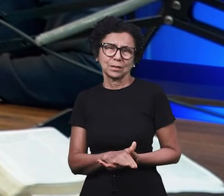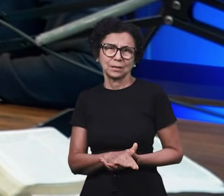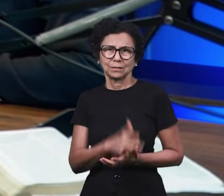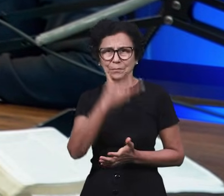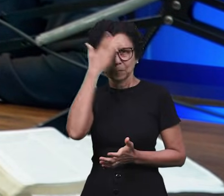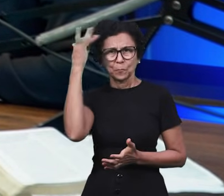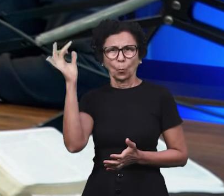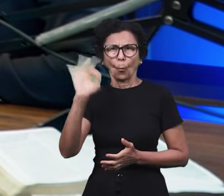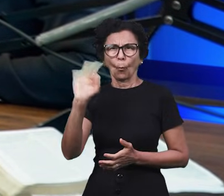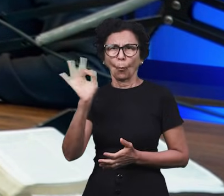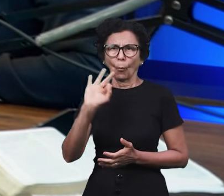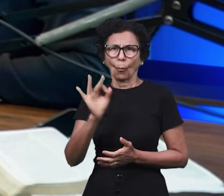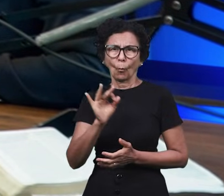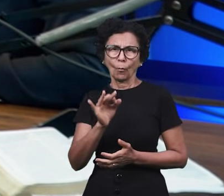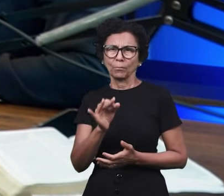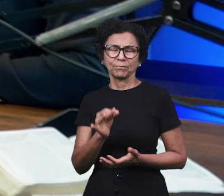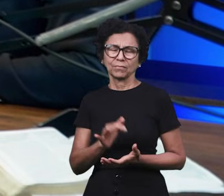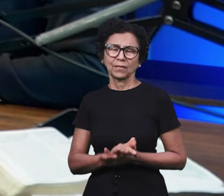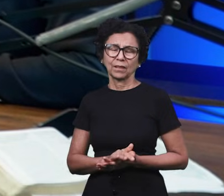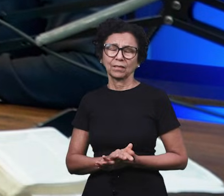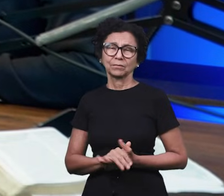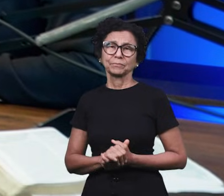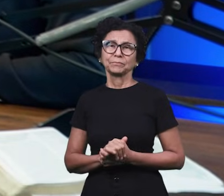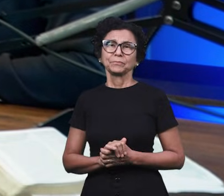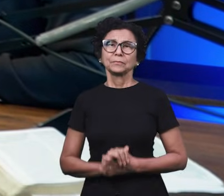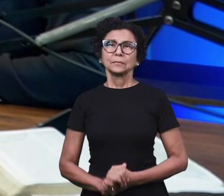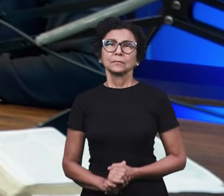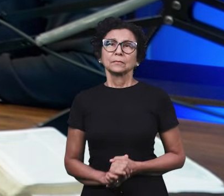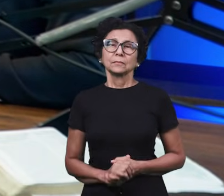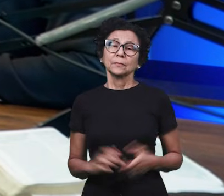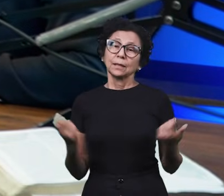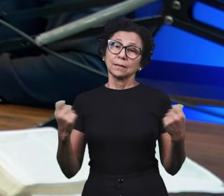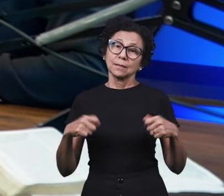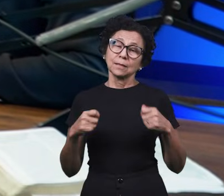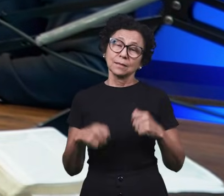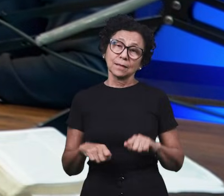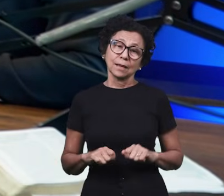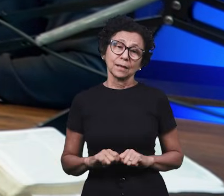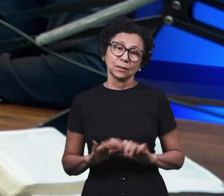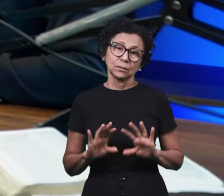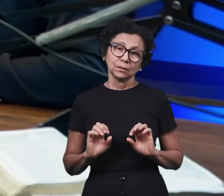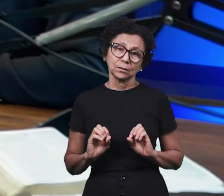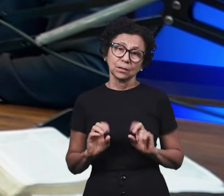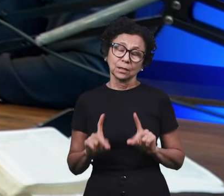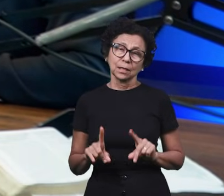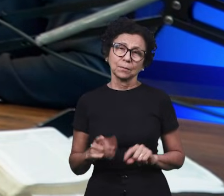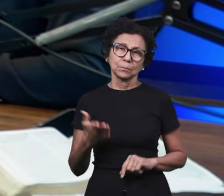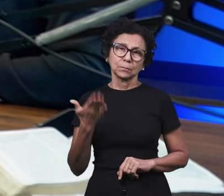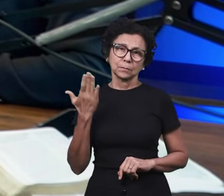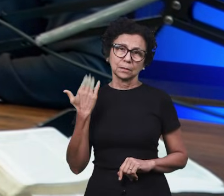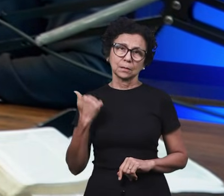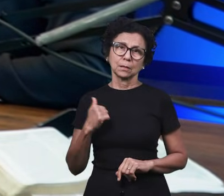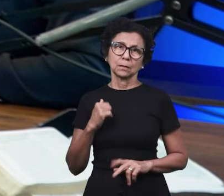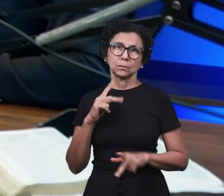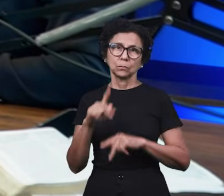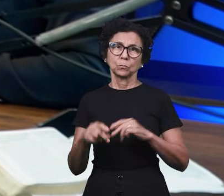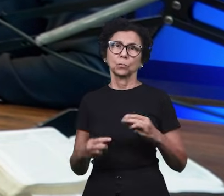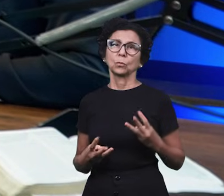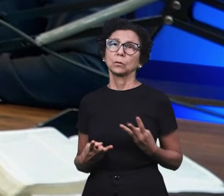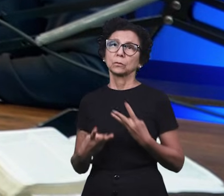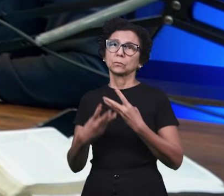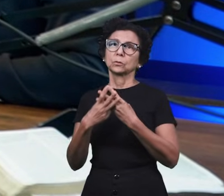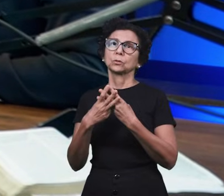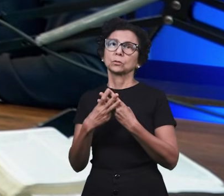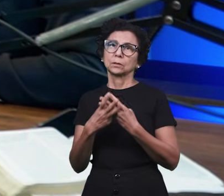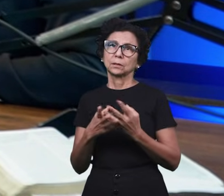gente, é necessário, tá tudo certo, mas os judeus ali da época também, de alguma